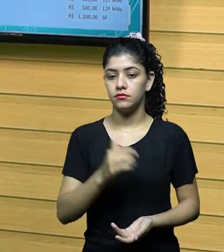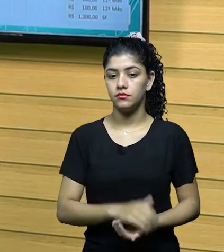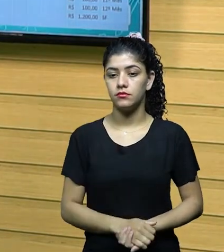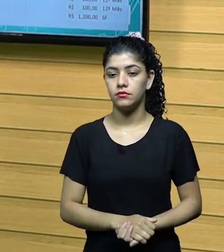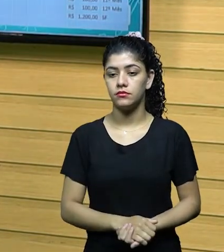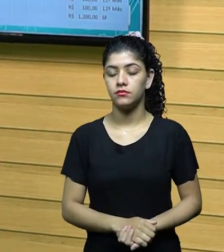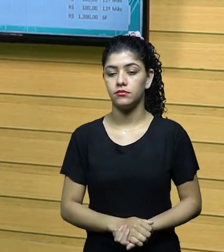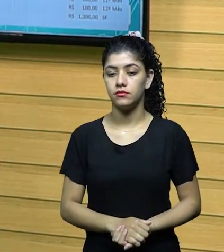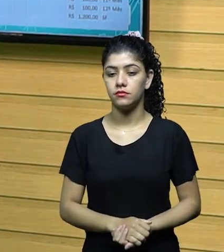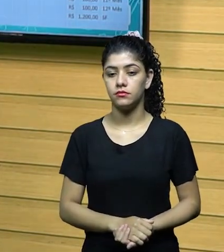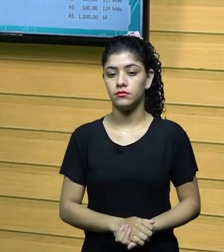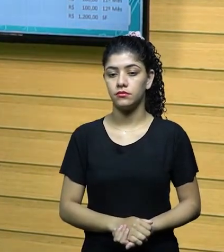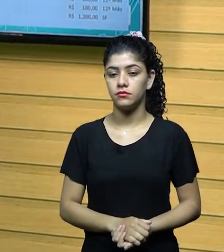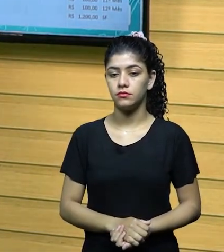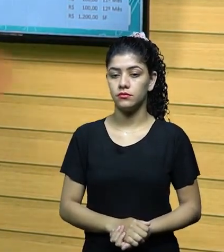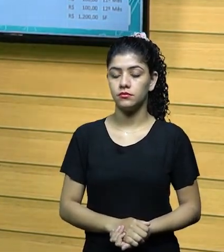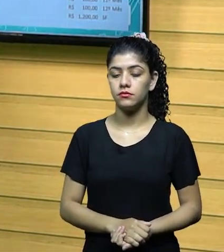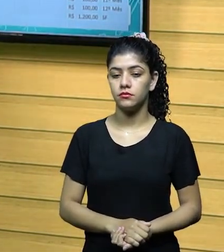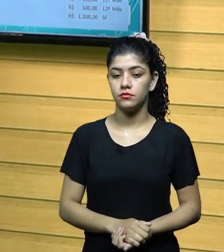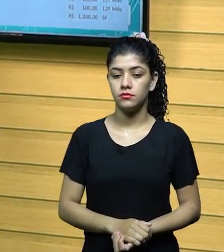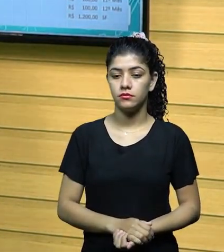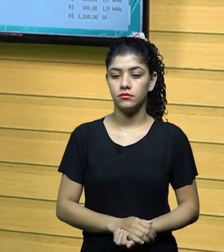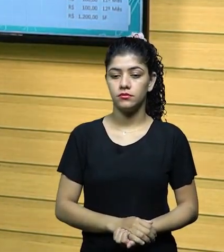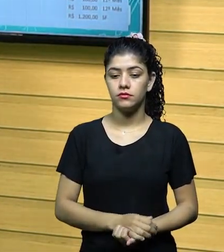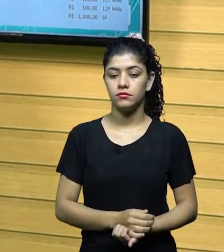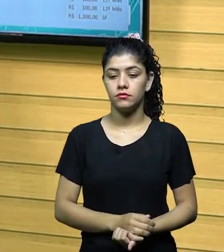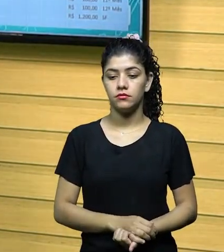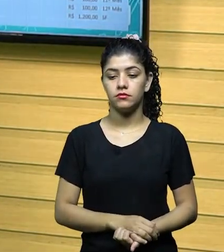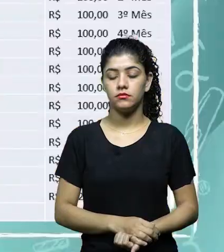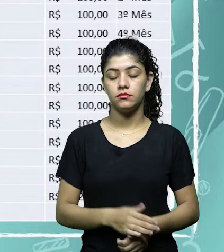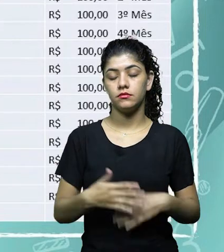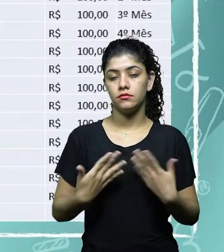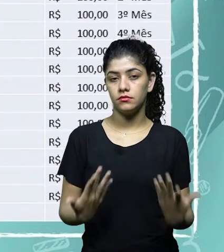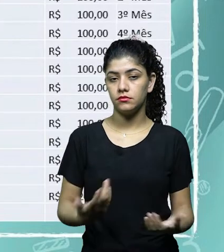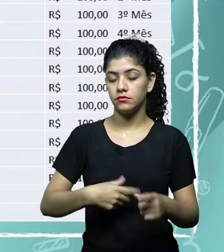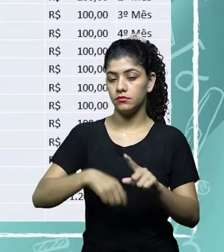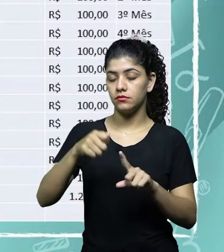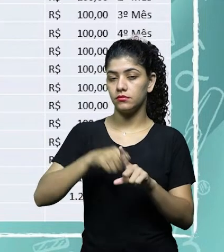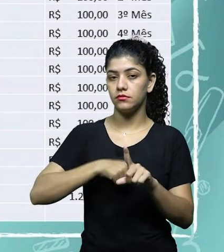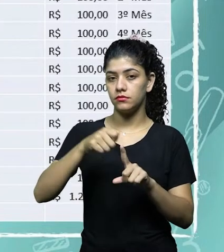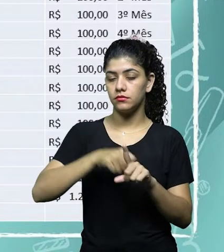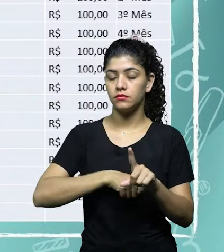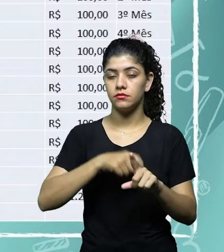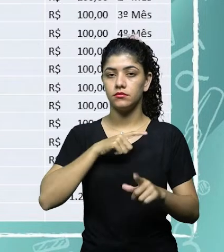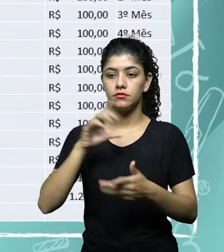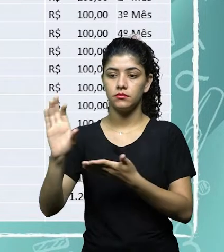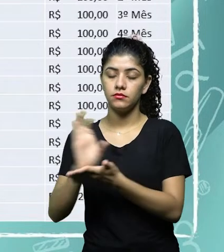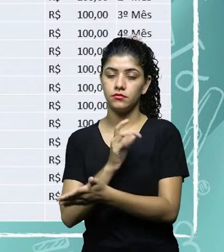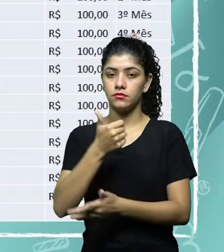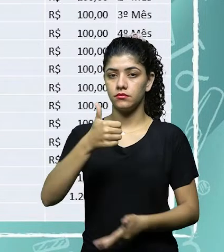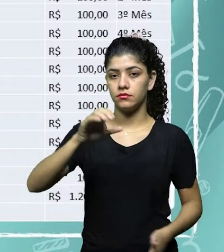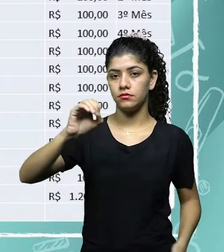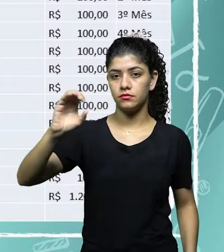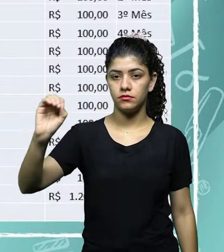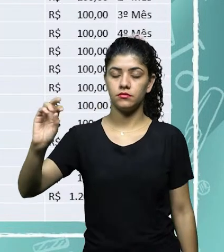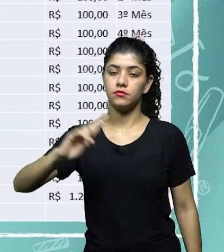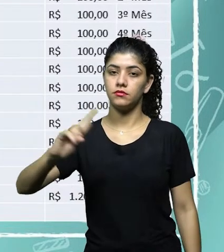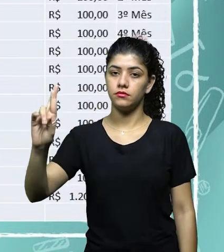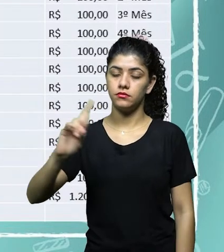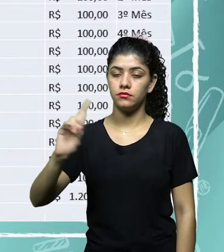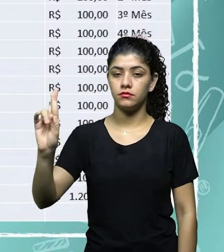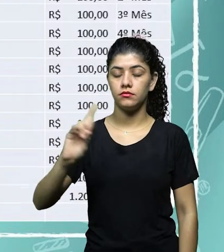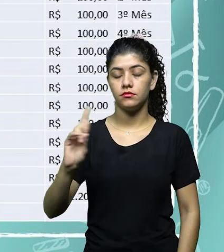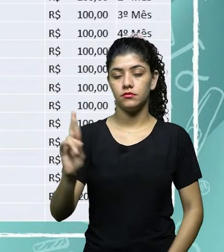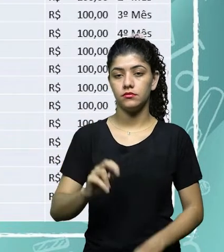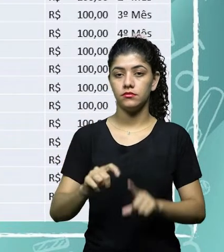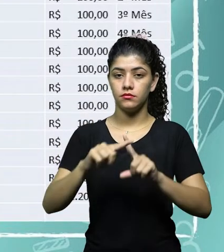de dinheiro. E receita de juros é receita financeira. Então, todo mês entrou R$100